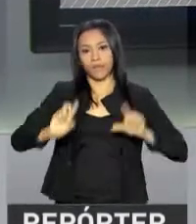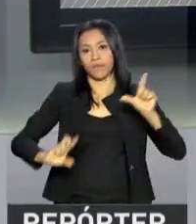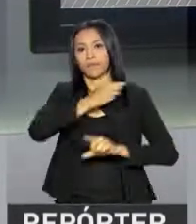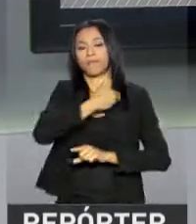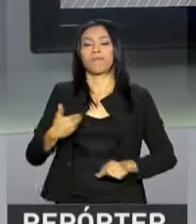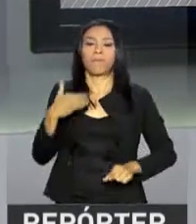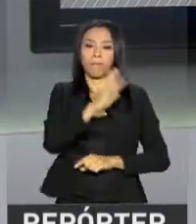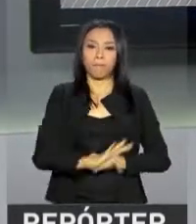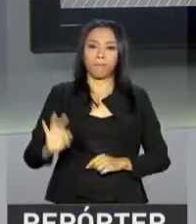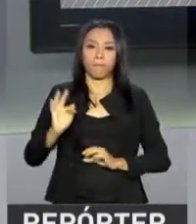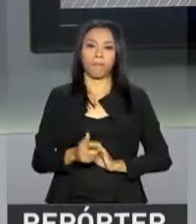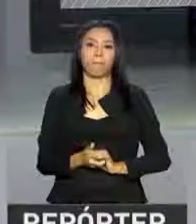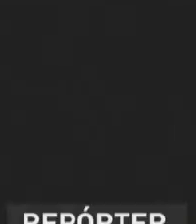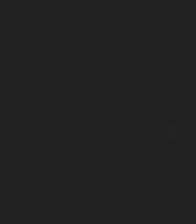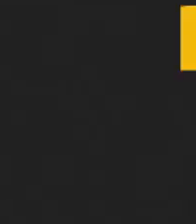do governo federal